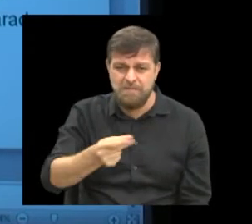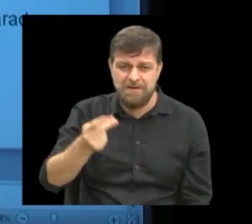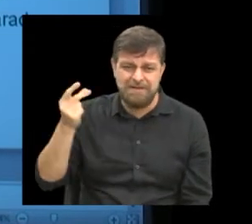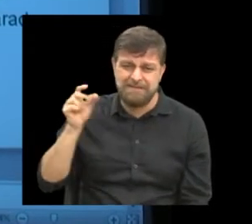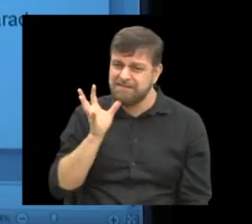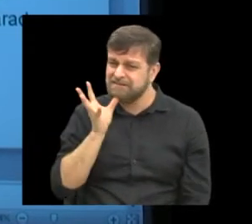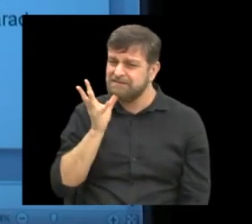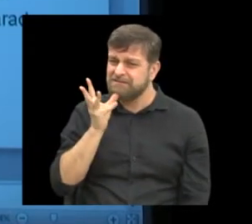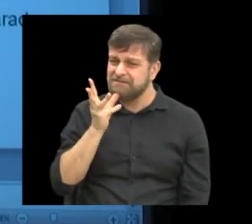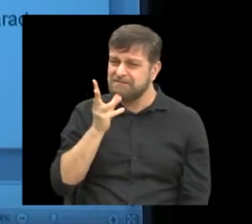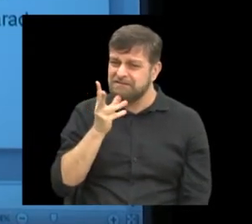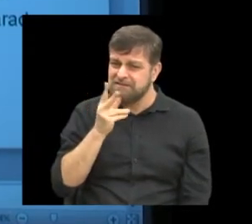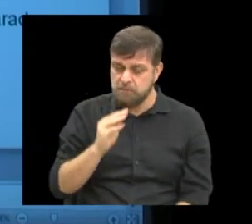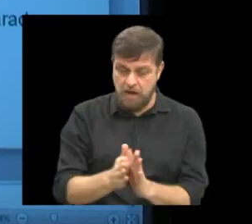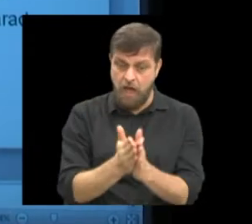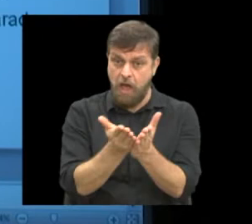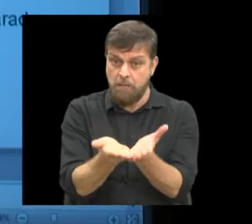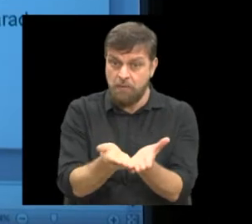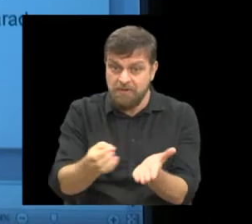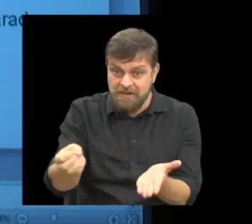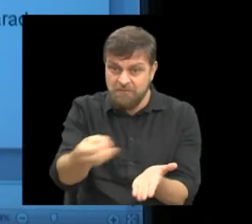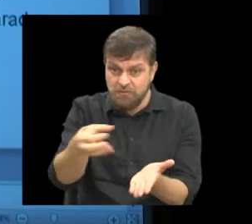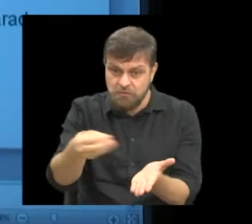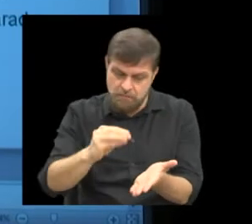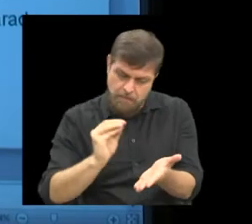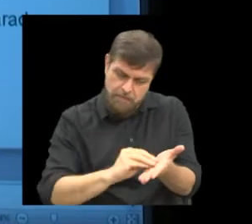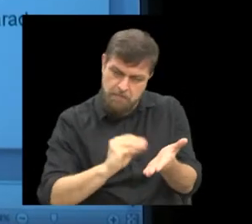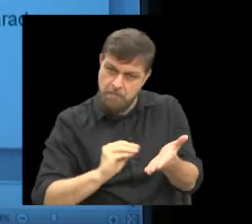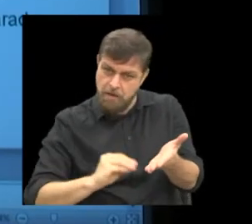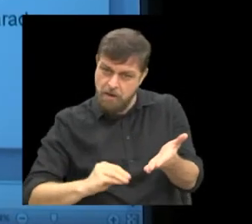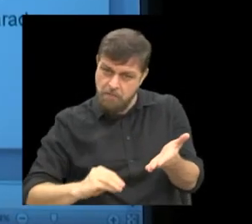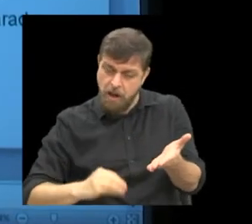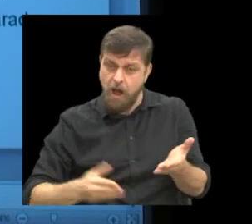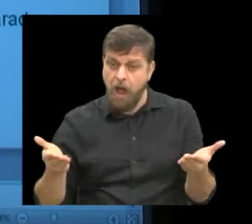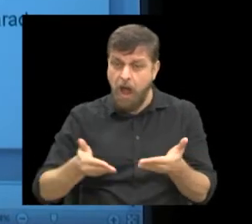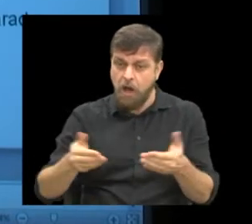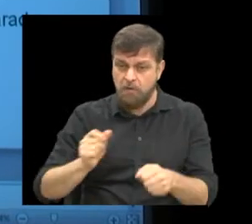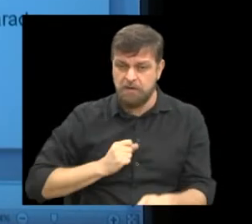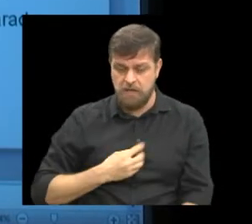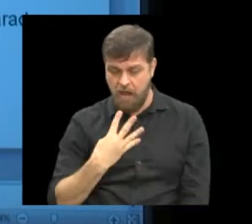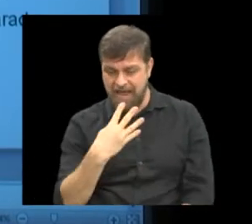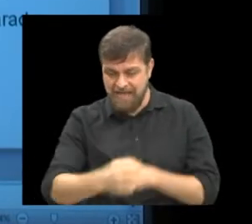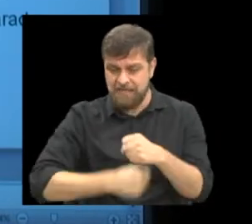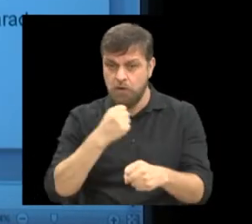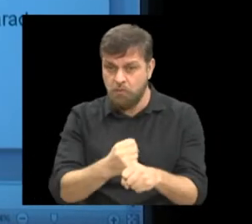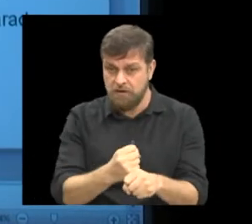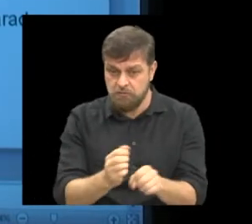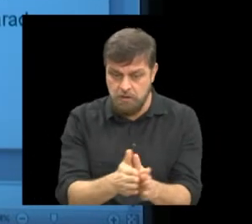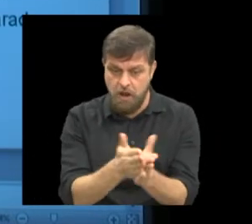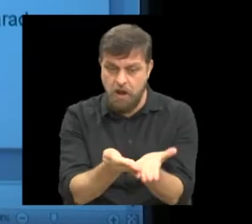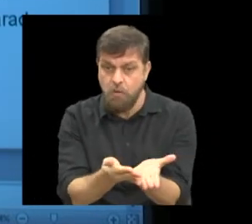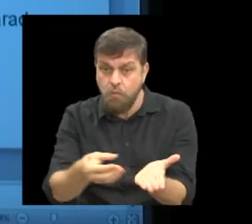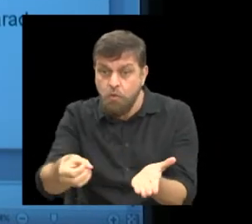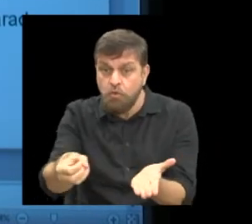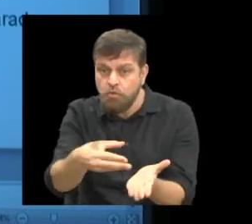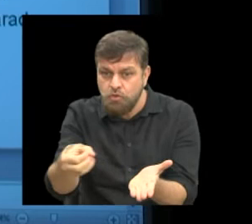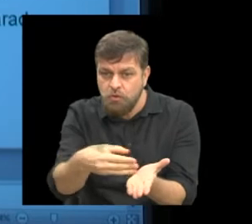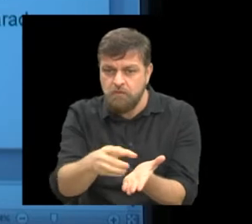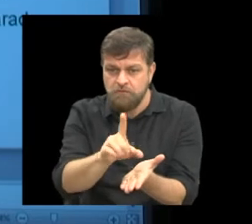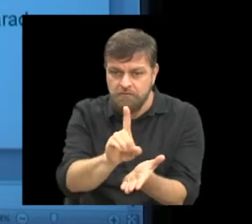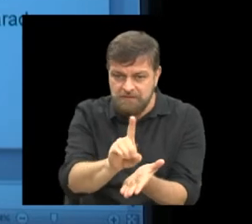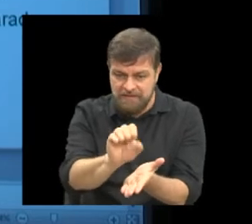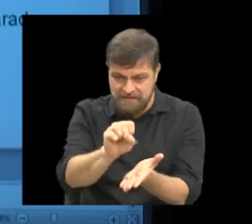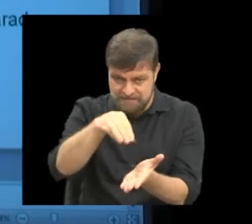um tempo para ser lançado, então agora não, agora ele está um pouquinho mais assim, tipo a cada 4 anos eles estão lançando um DSM.